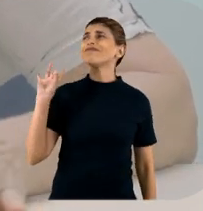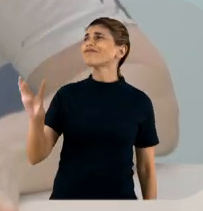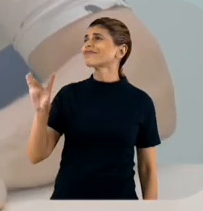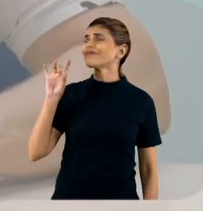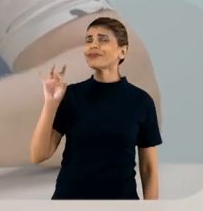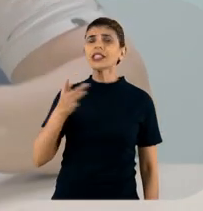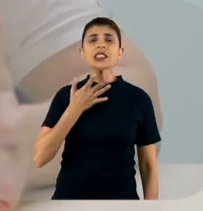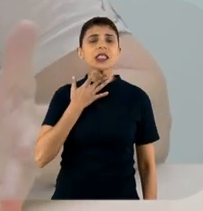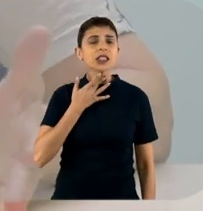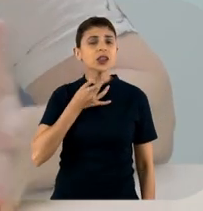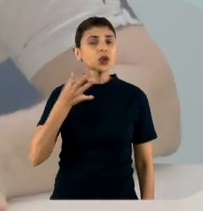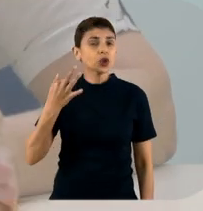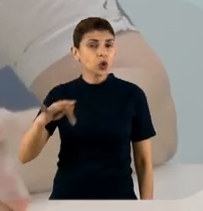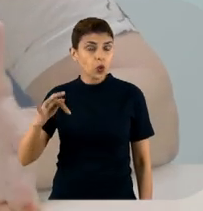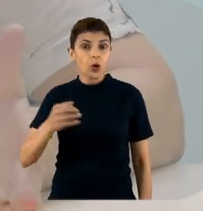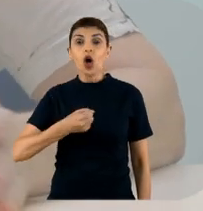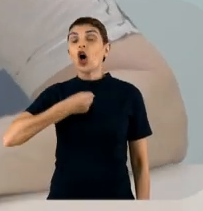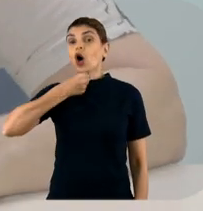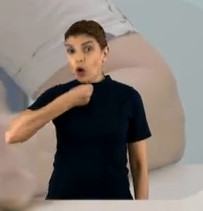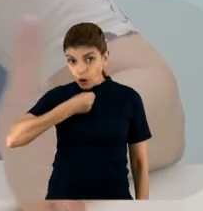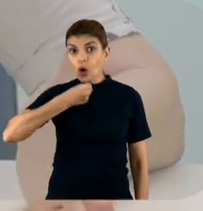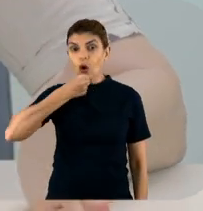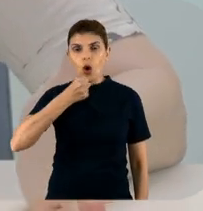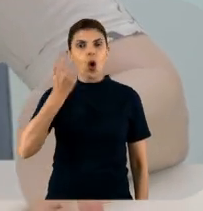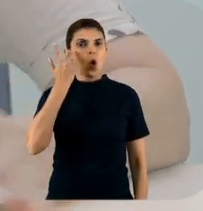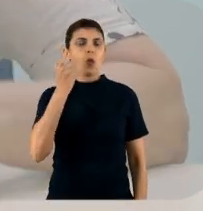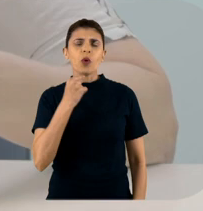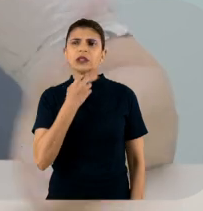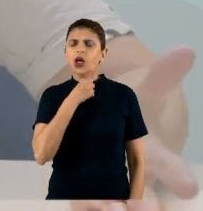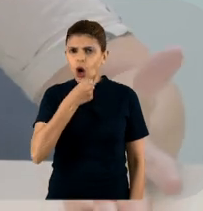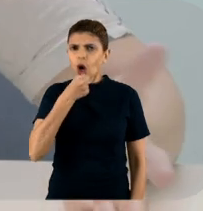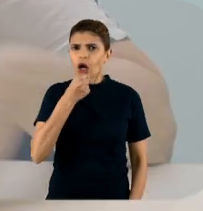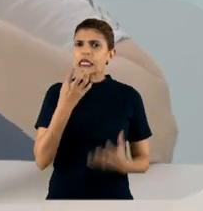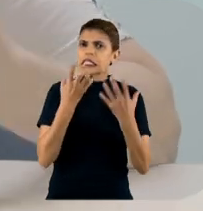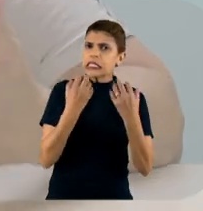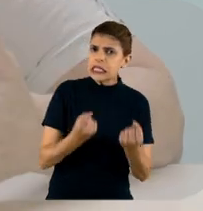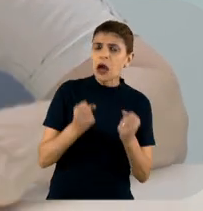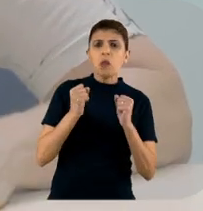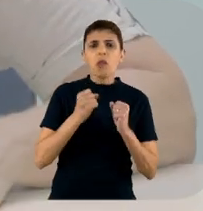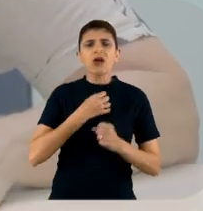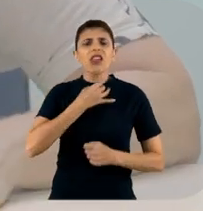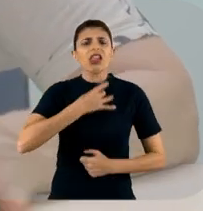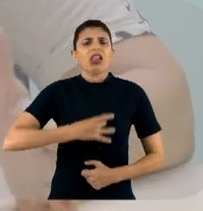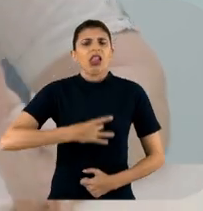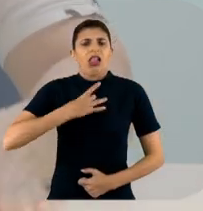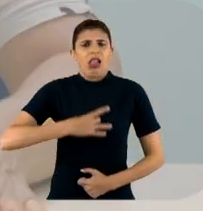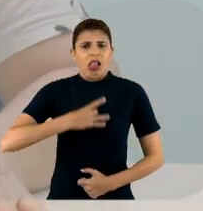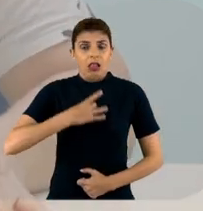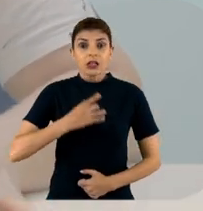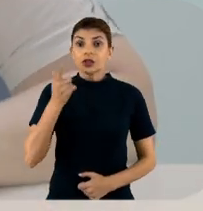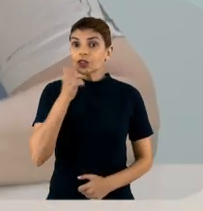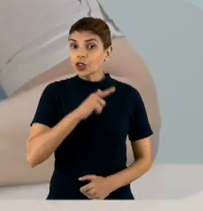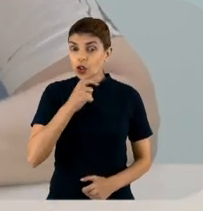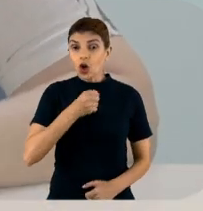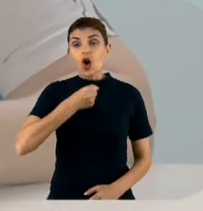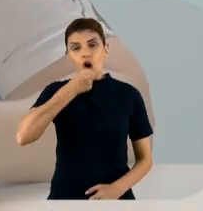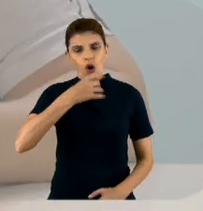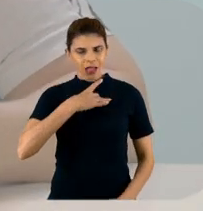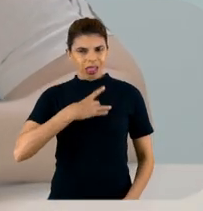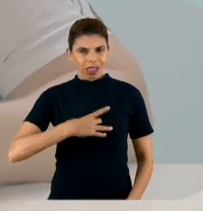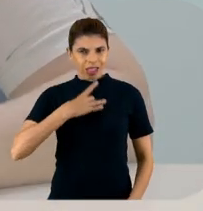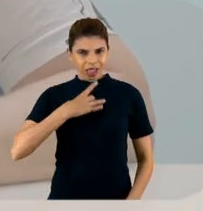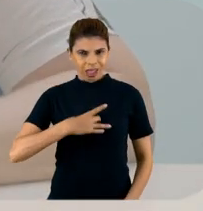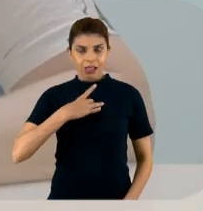a a tosse é bastante comum pode ser uma tosse seca pode ser uma tosse com especturação geralmente a tosse com especturação